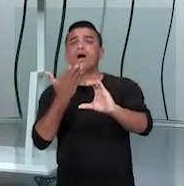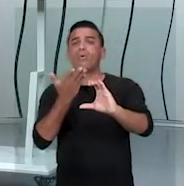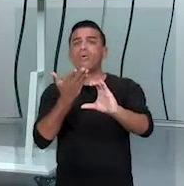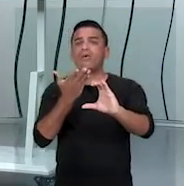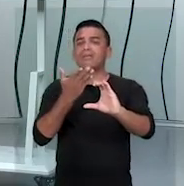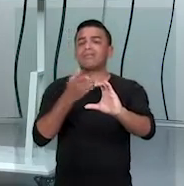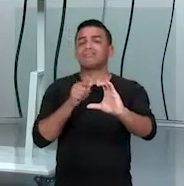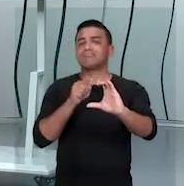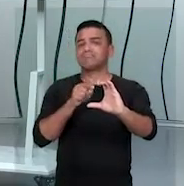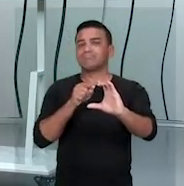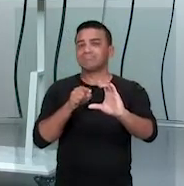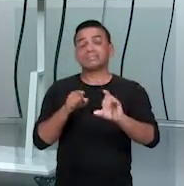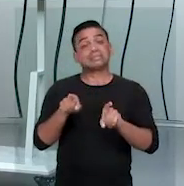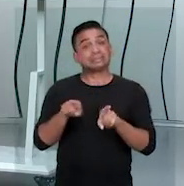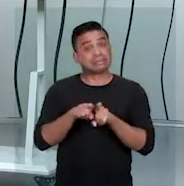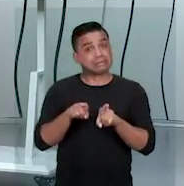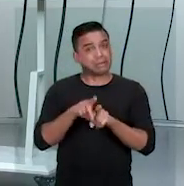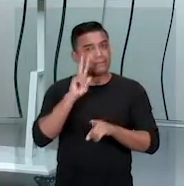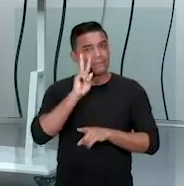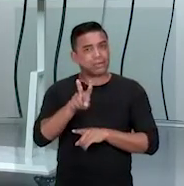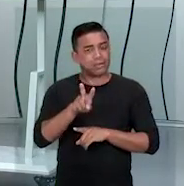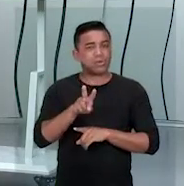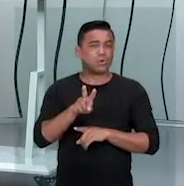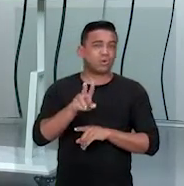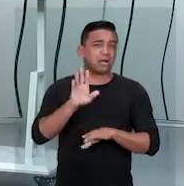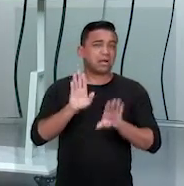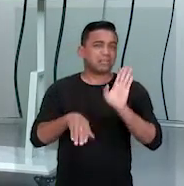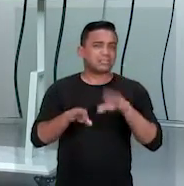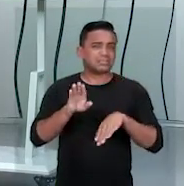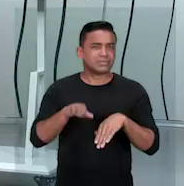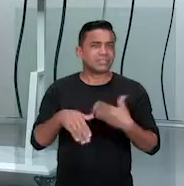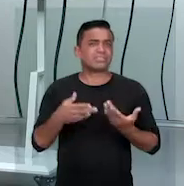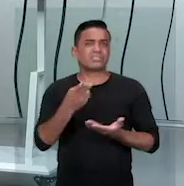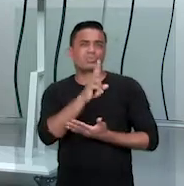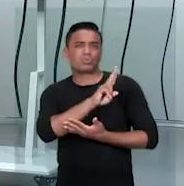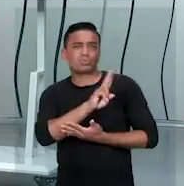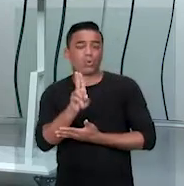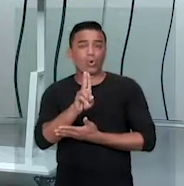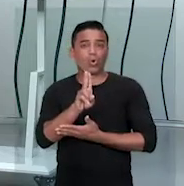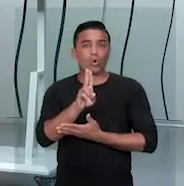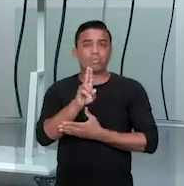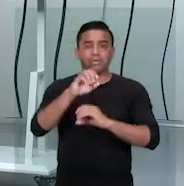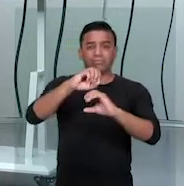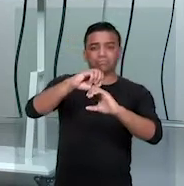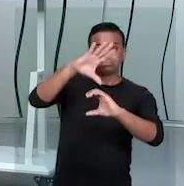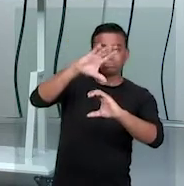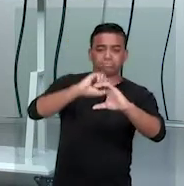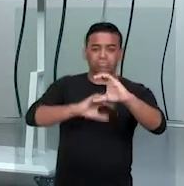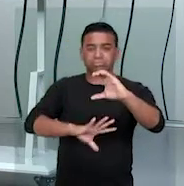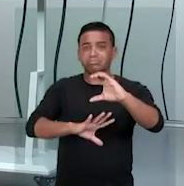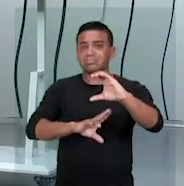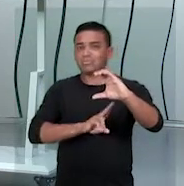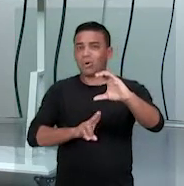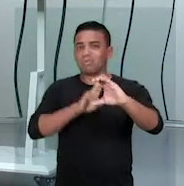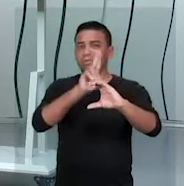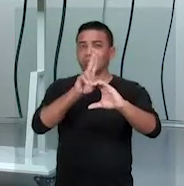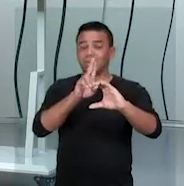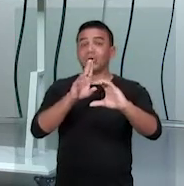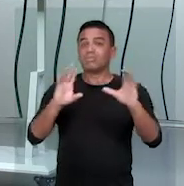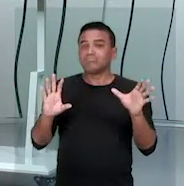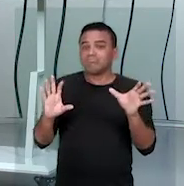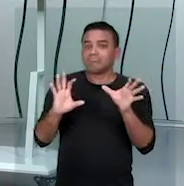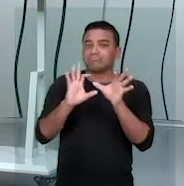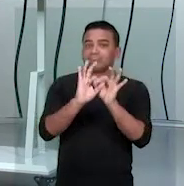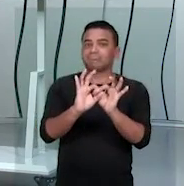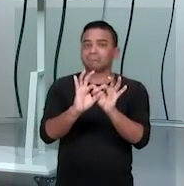que que muitas vezes, quando trabalhamos com nomenclaturas de ramificados, podemos trabalhar também com